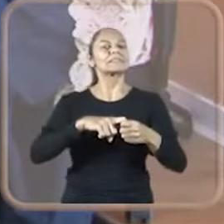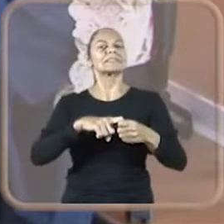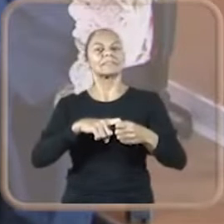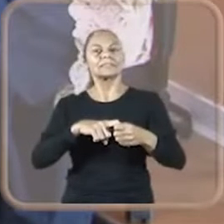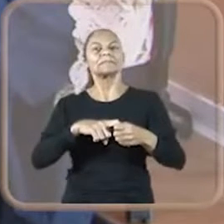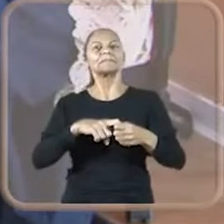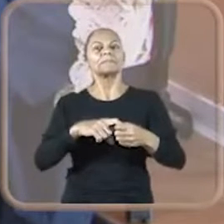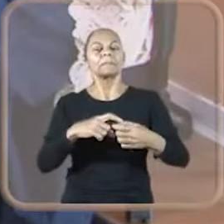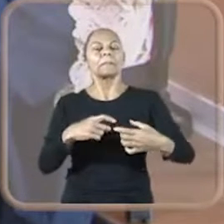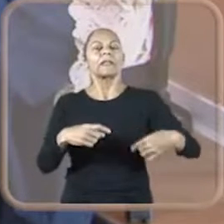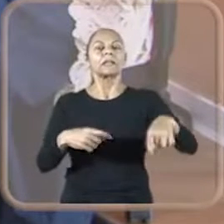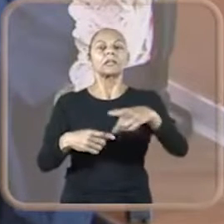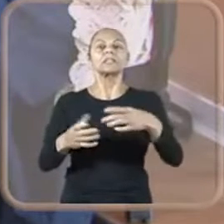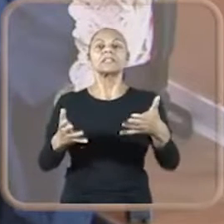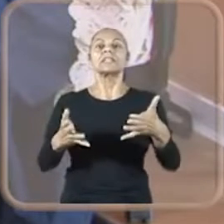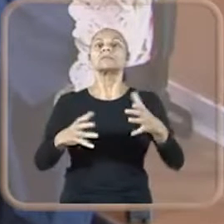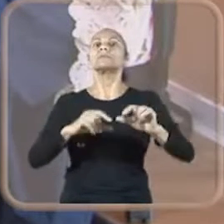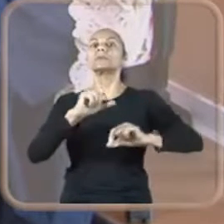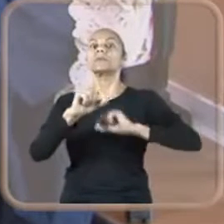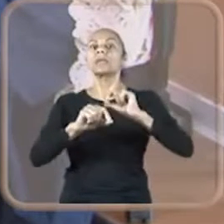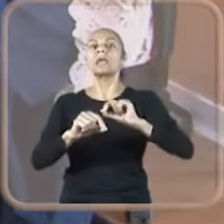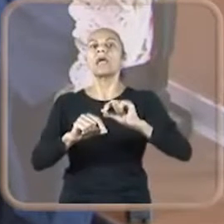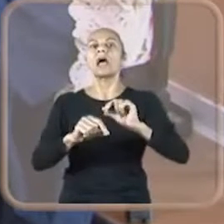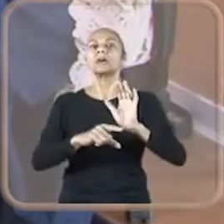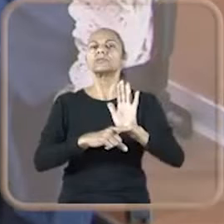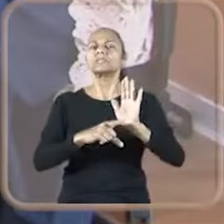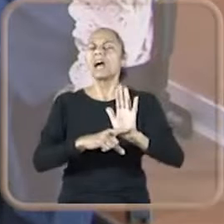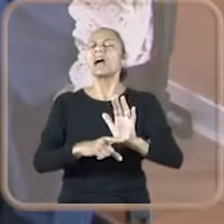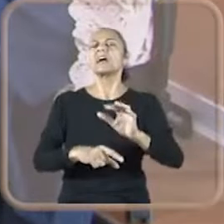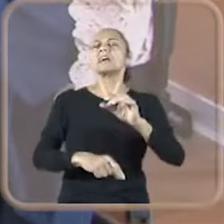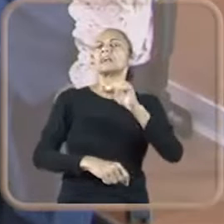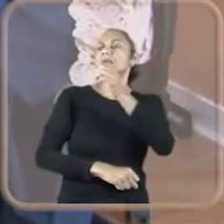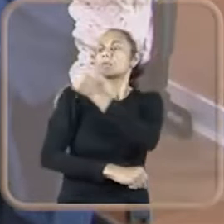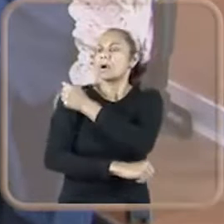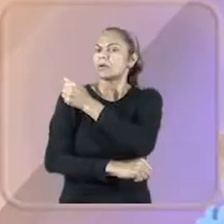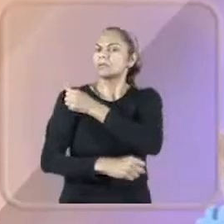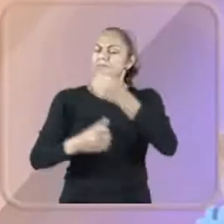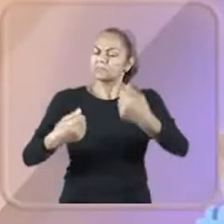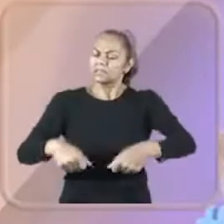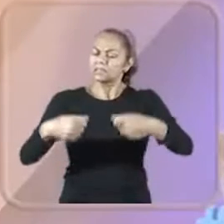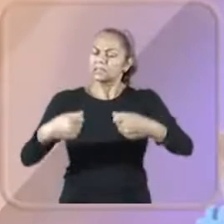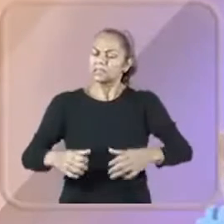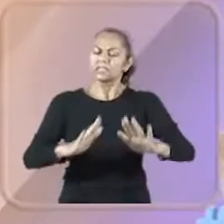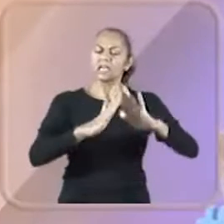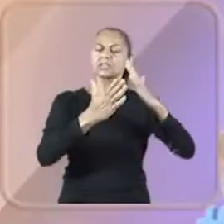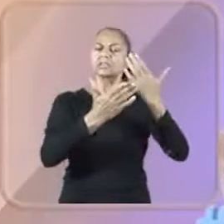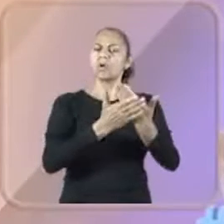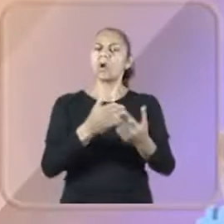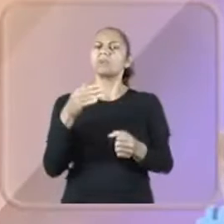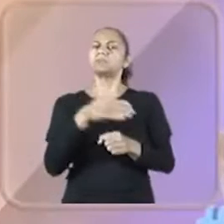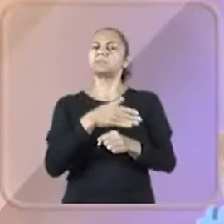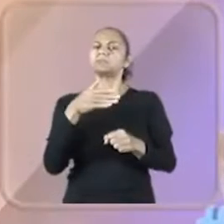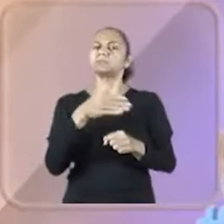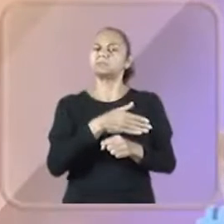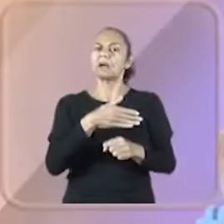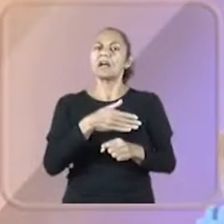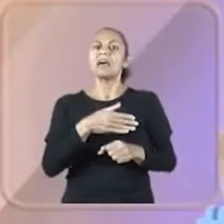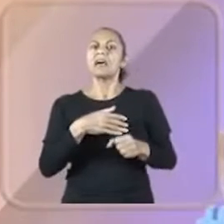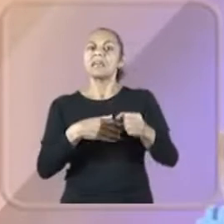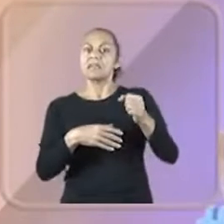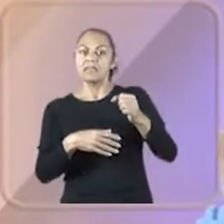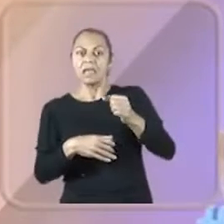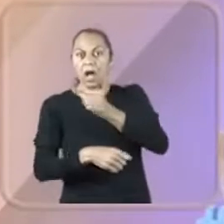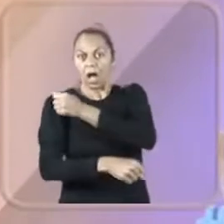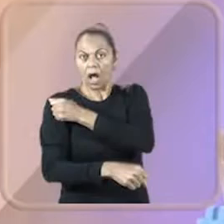intensa, né, pelo buscativo e tudo mais, mas ele precisa estar na escola, né, de uma forma em que ele se sinta ouvido, né, e